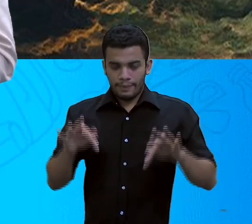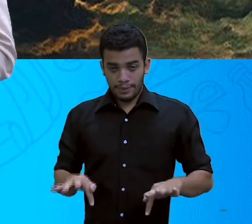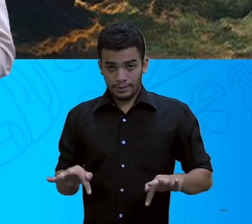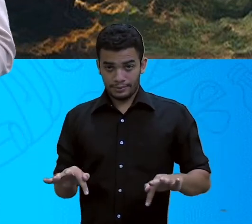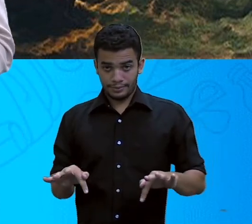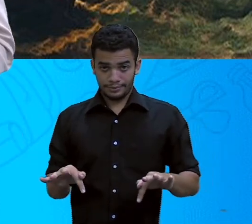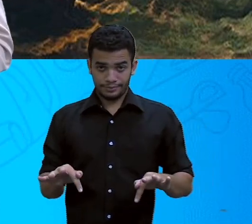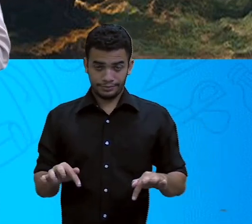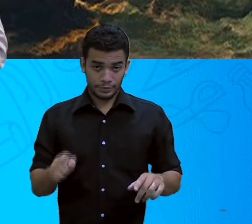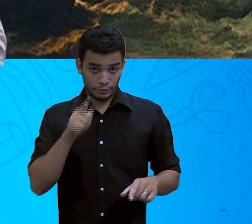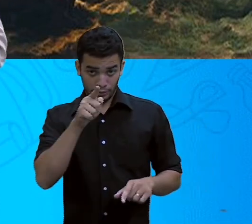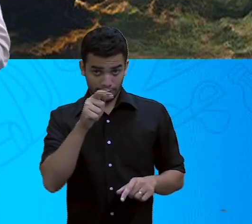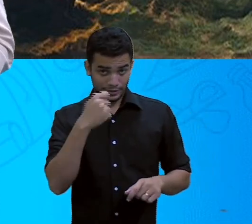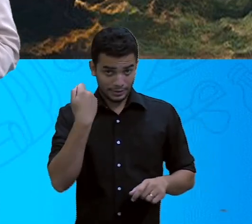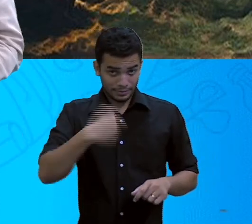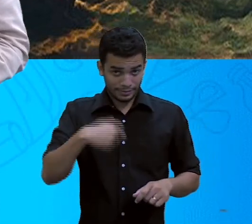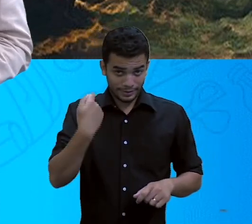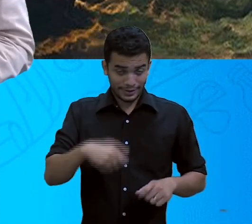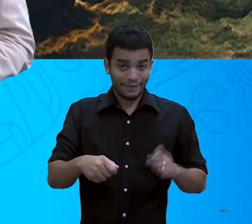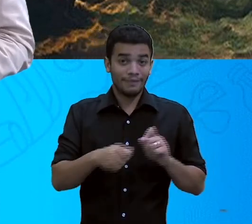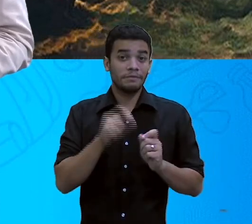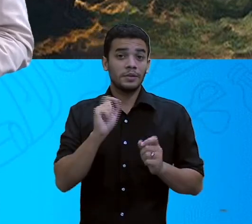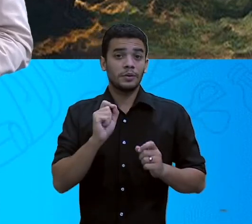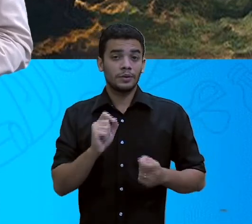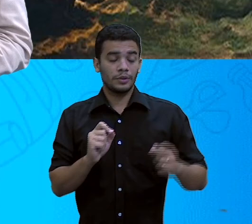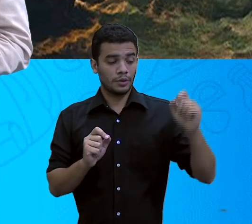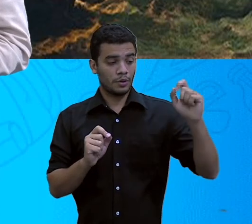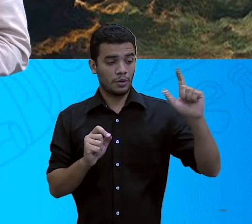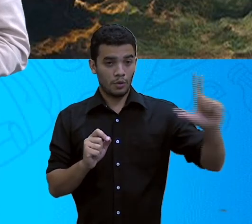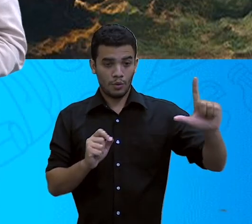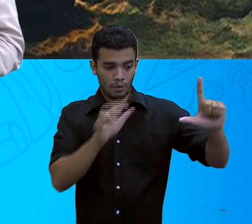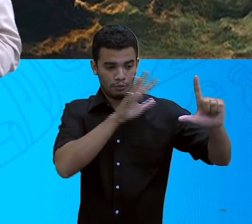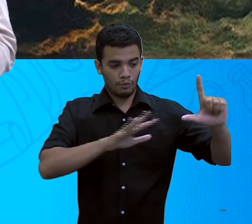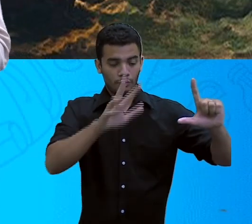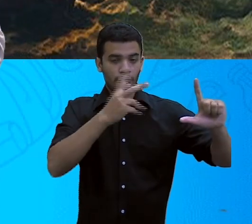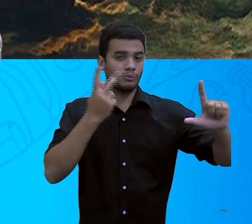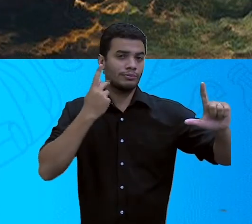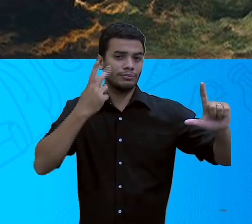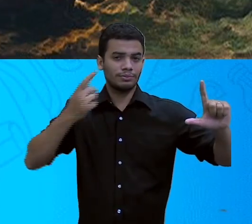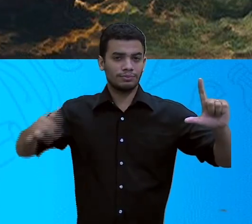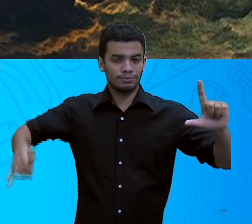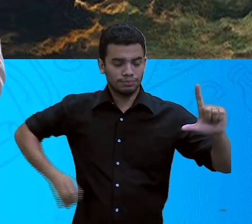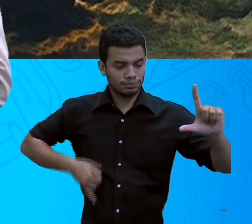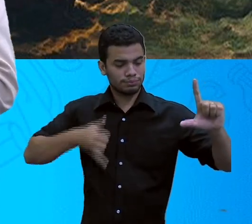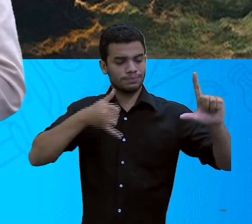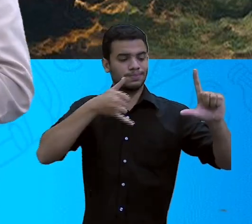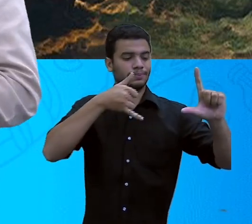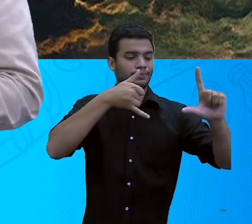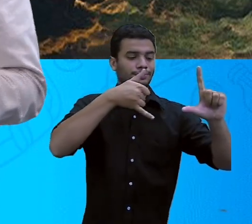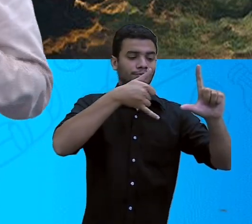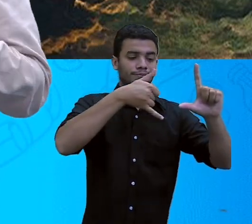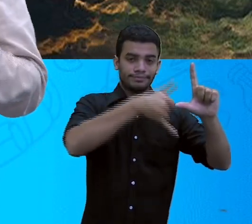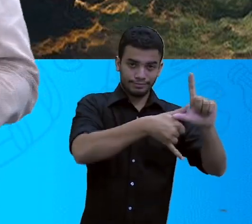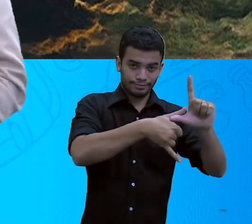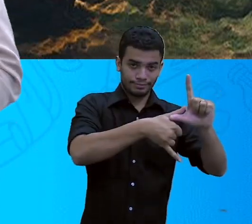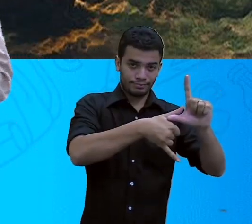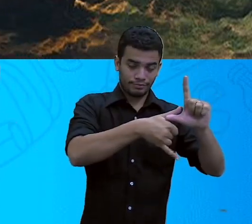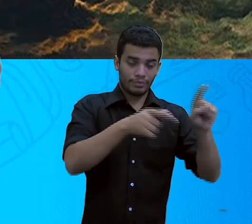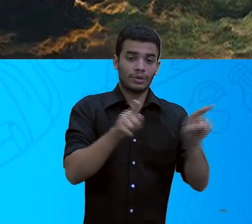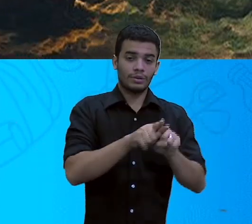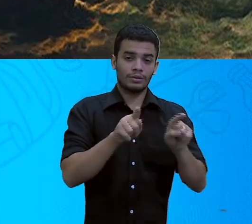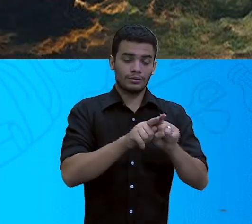na plataforma SMED TV, aponte a câmera do seu celular na imagem que aparece no canto da tela. Acesse as nossas